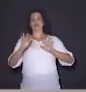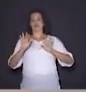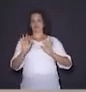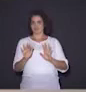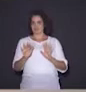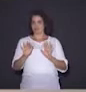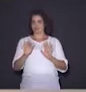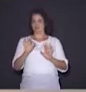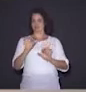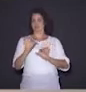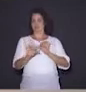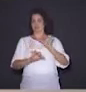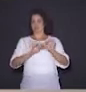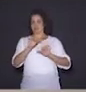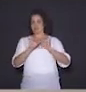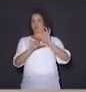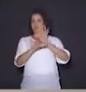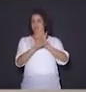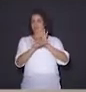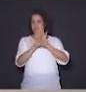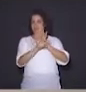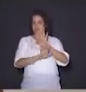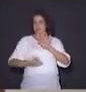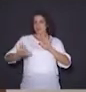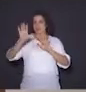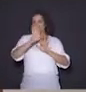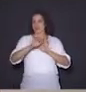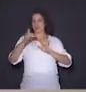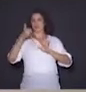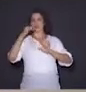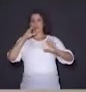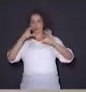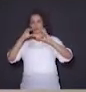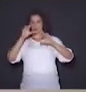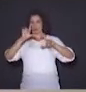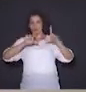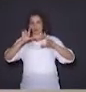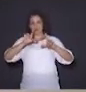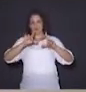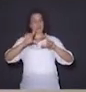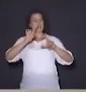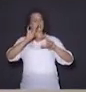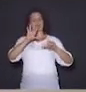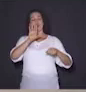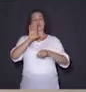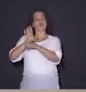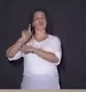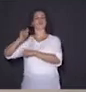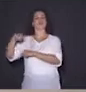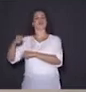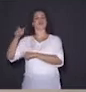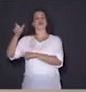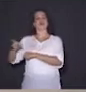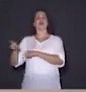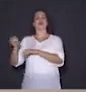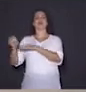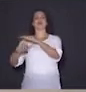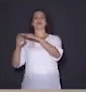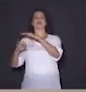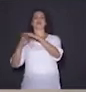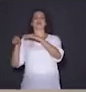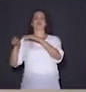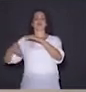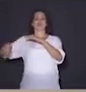telecomunicações favorece sim as empresas de telecomunicações numa grande operação de pressão dessas empresas em cima